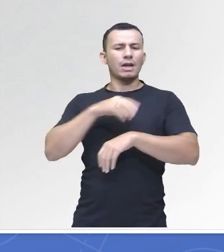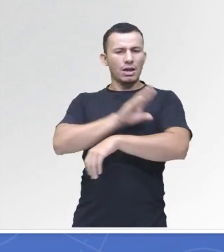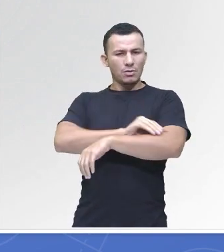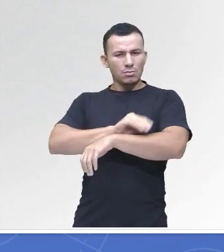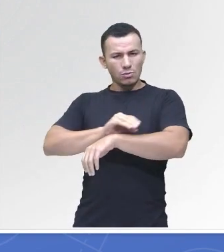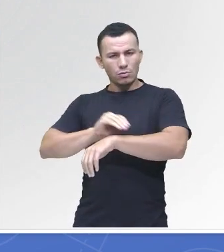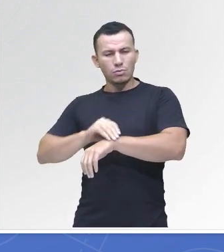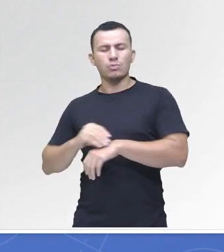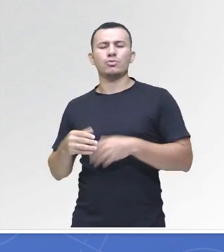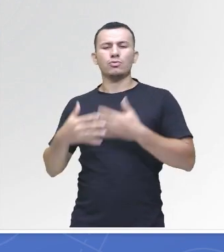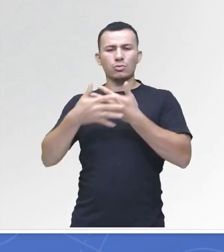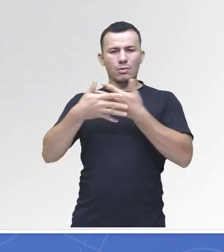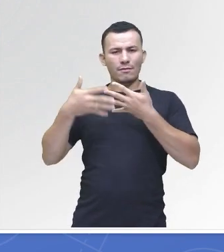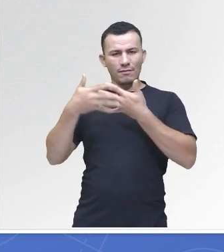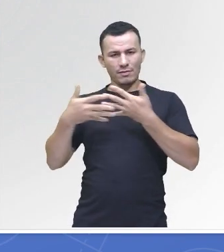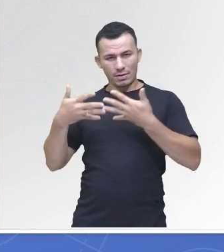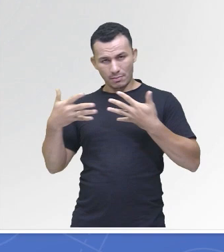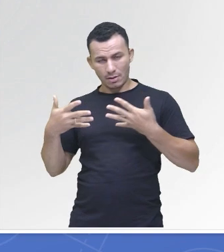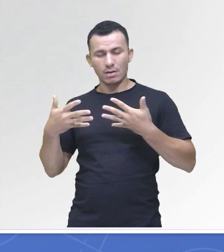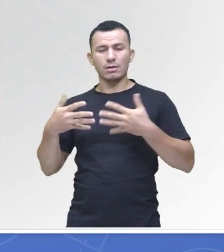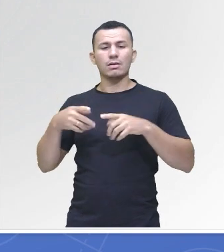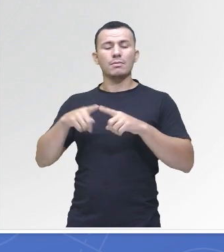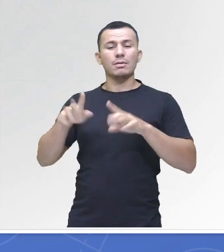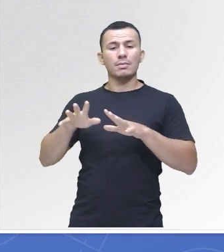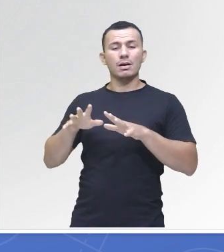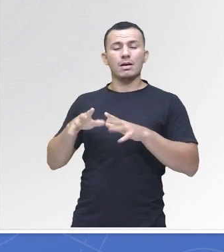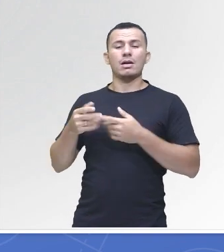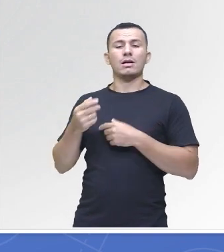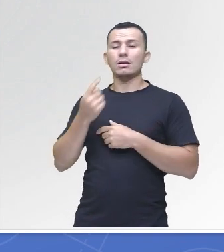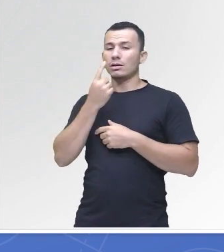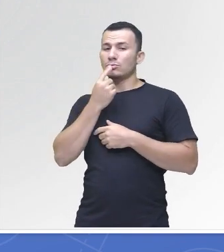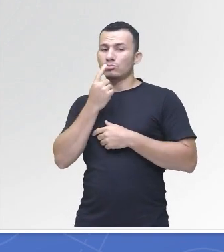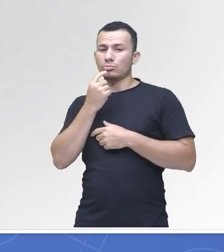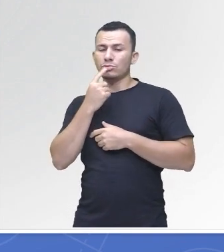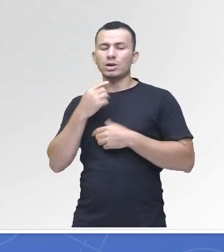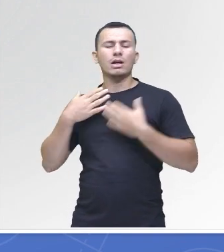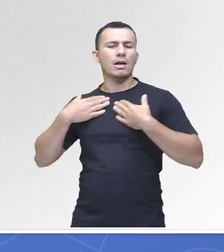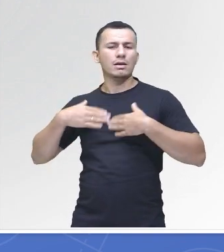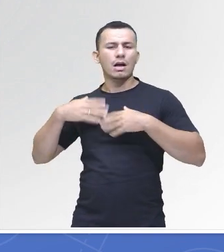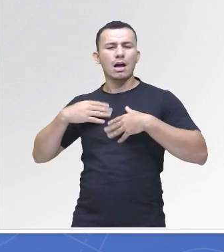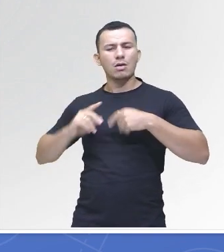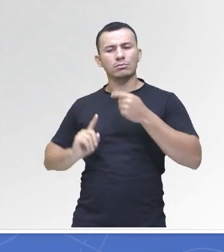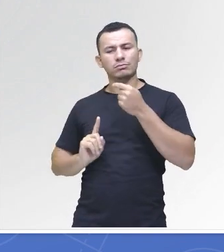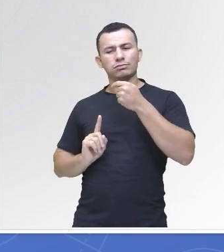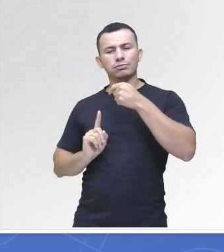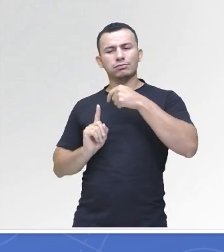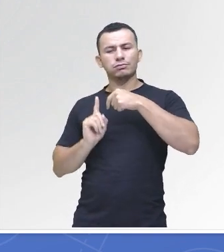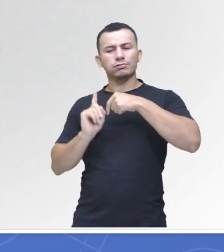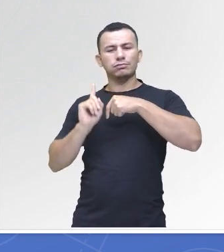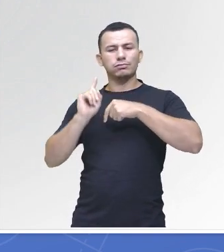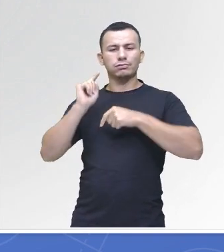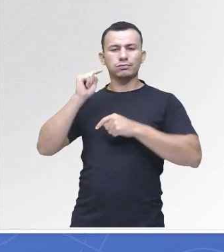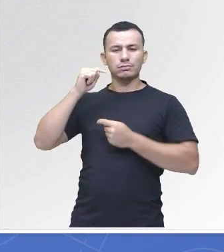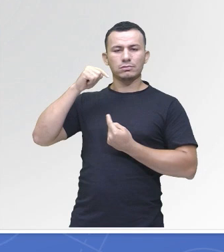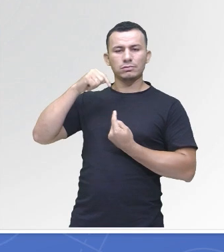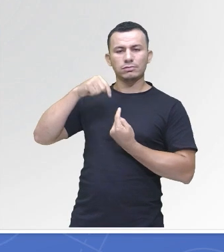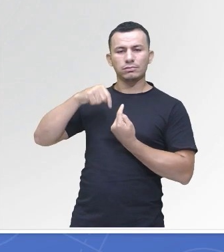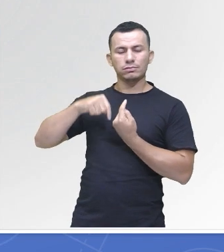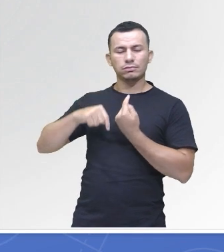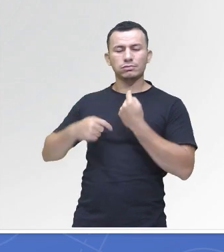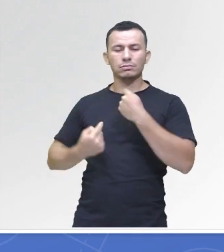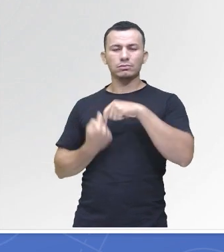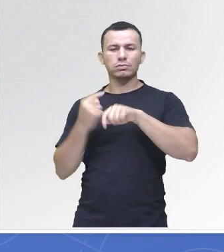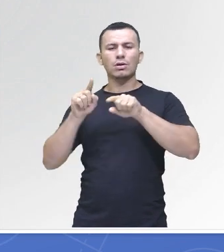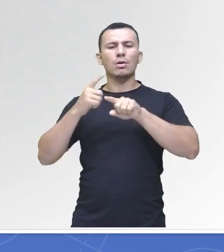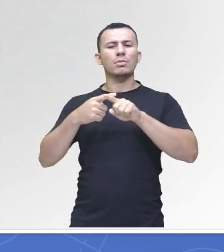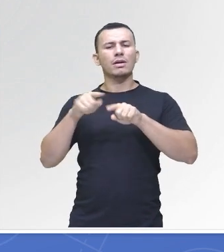fibras do tecido conjuntivo, só que aqui o sangue ele já passa mais lentamente, porque a veia ela é rica em